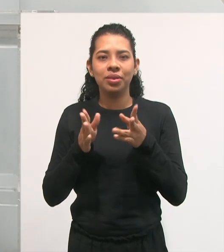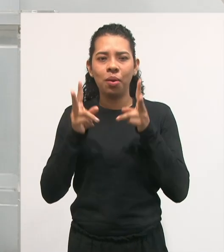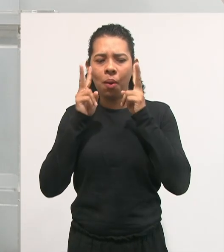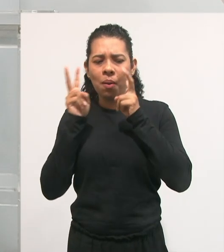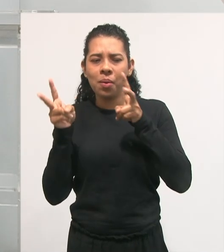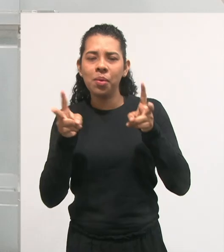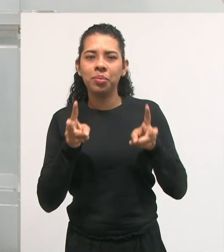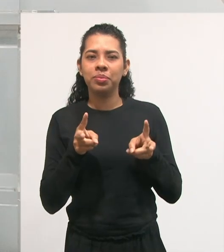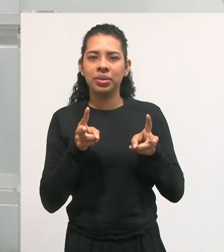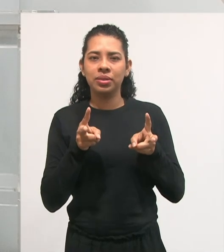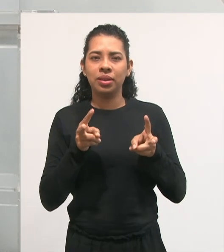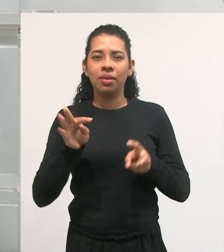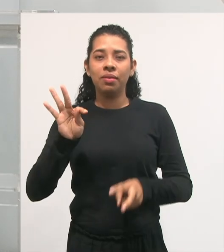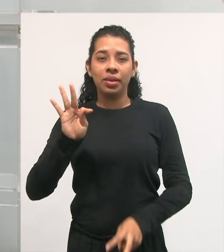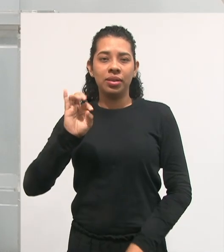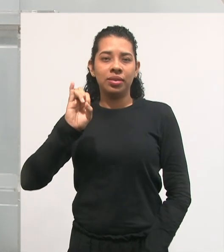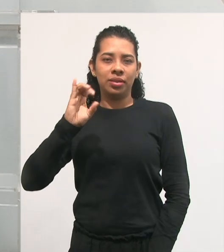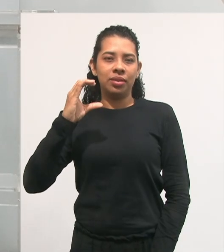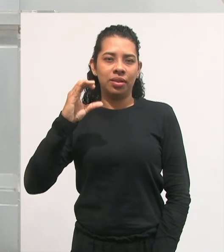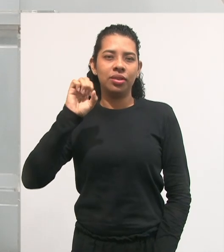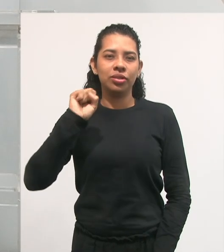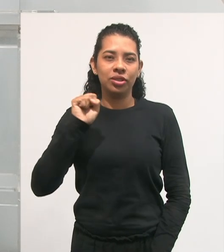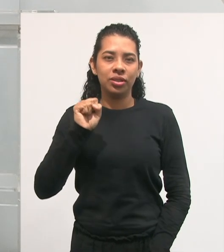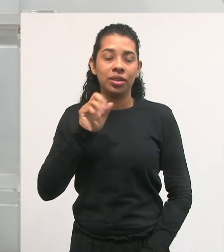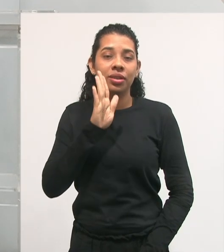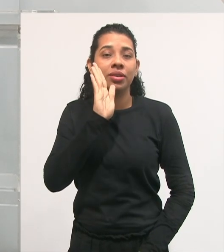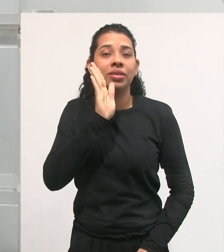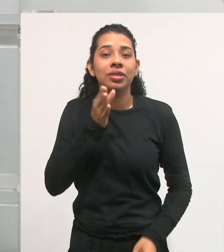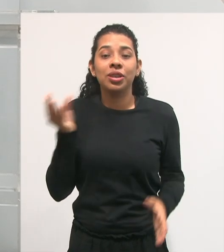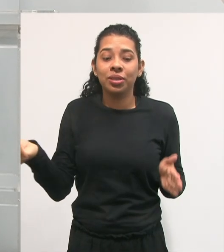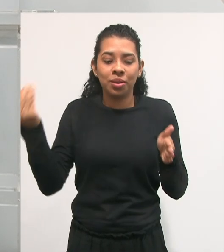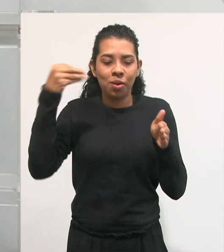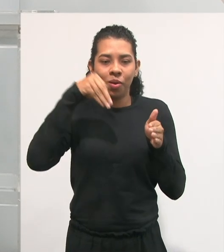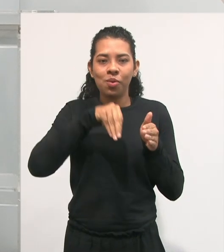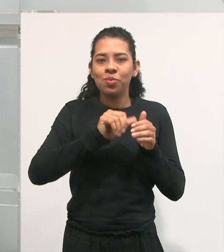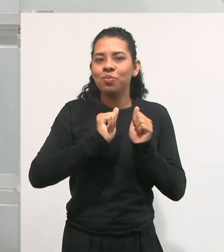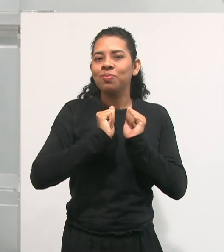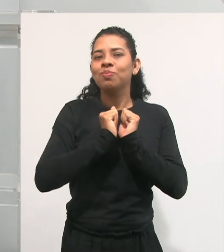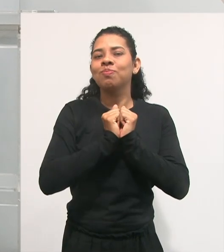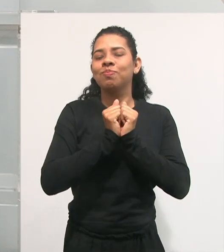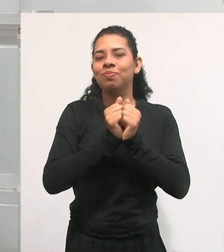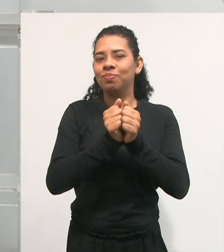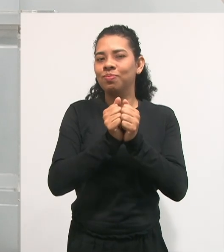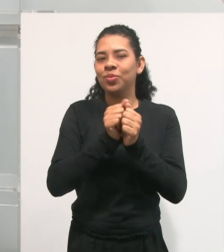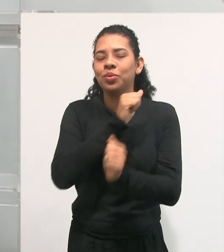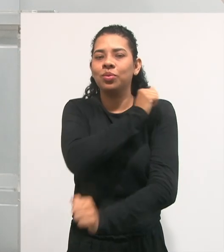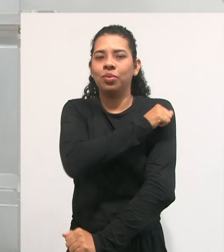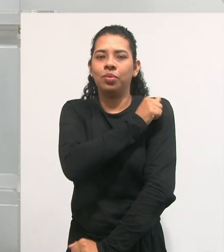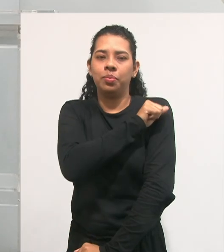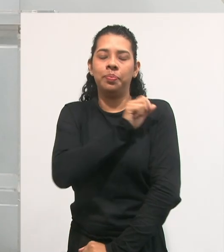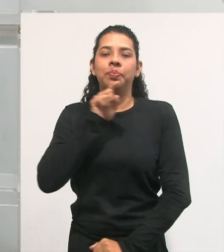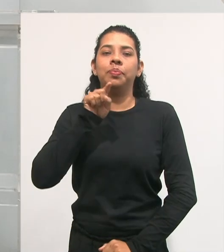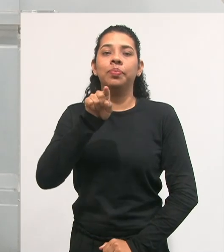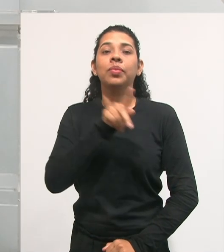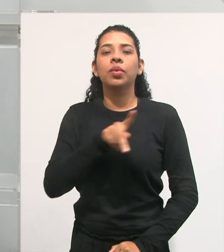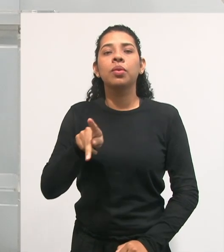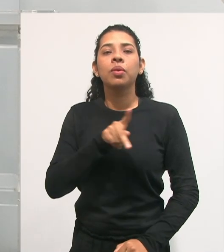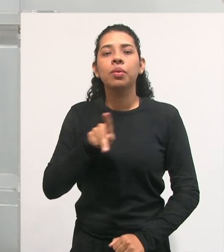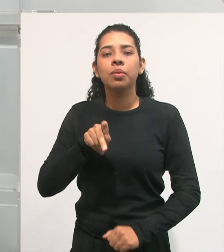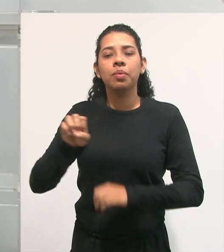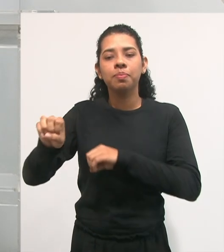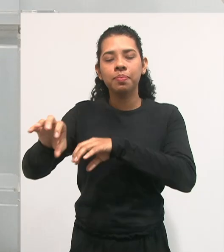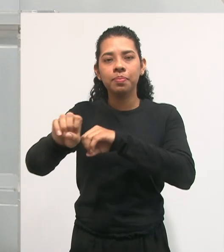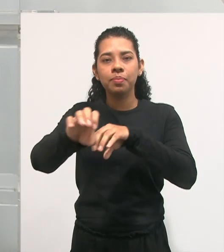que essas TICs, elas fazem parte do universo do aluno. E aí quando você, no processo de ensino-aprendizagem,